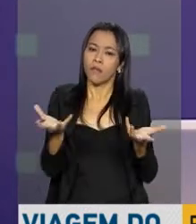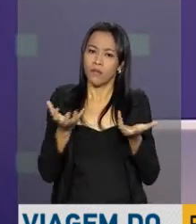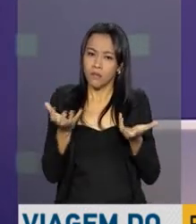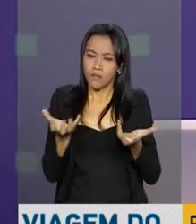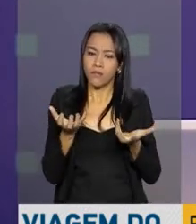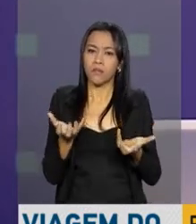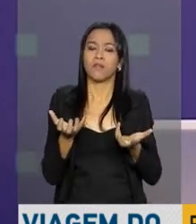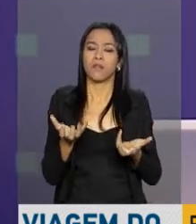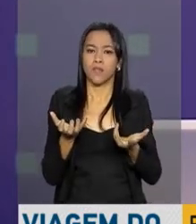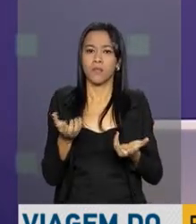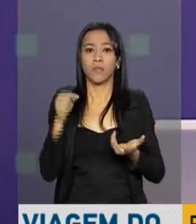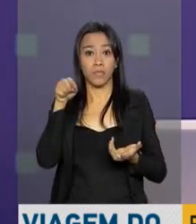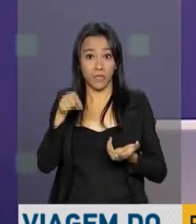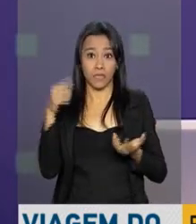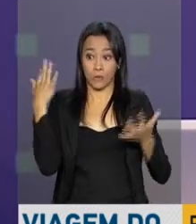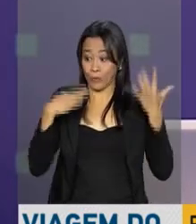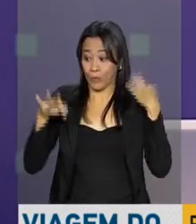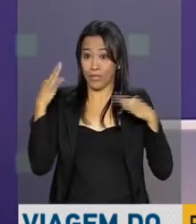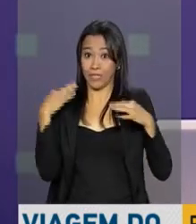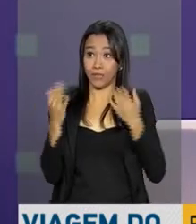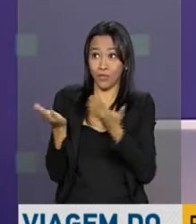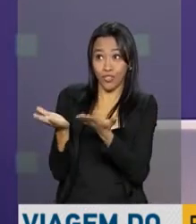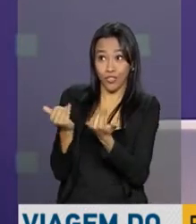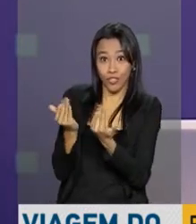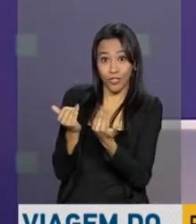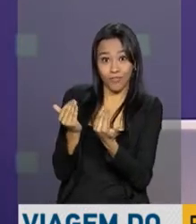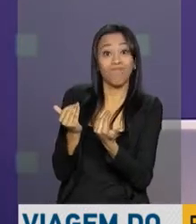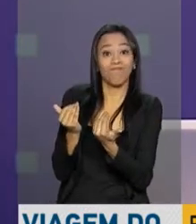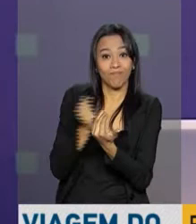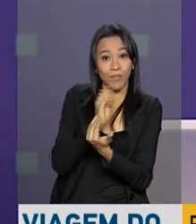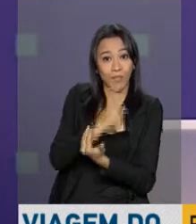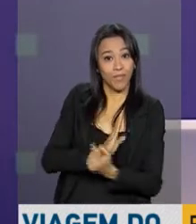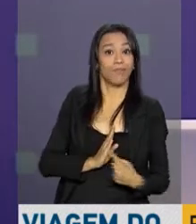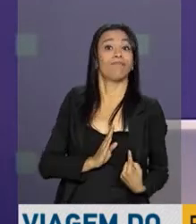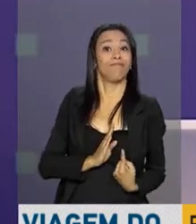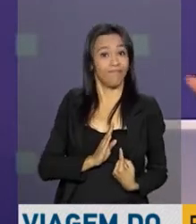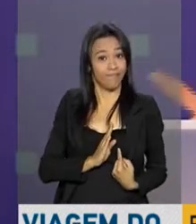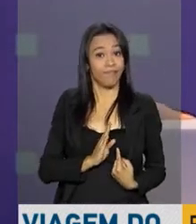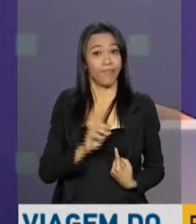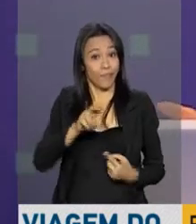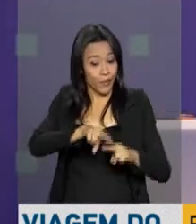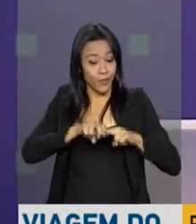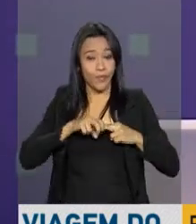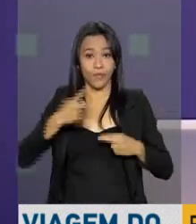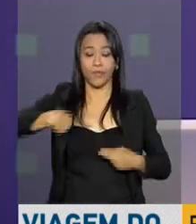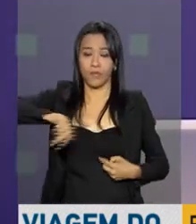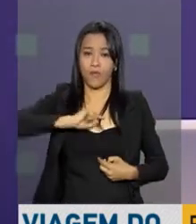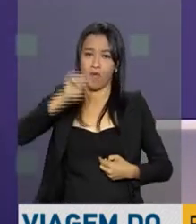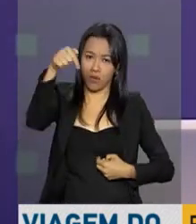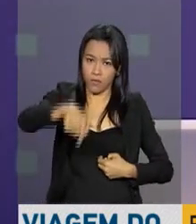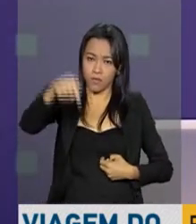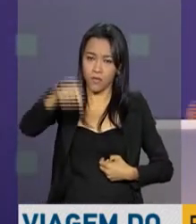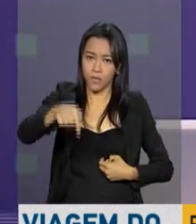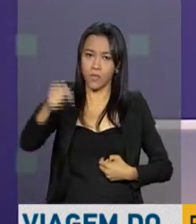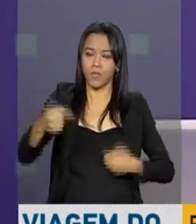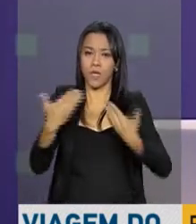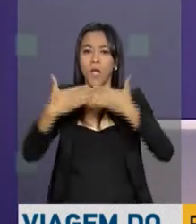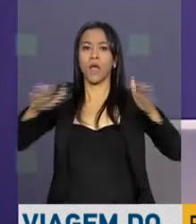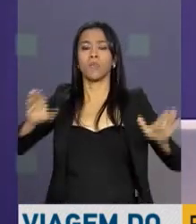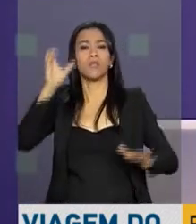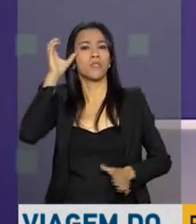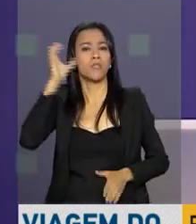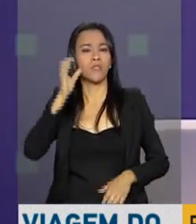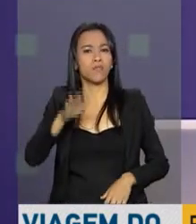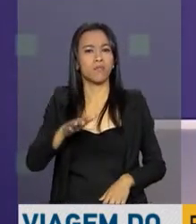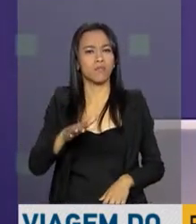boa parte desse turismo para o Brasil. Não é sem razão que estamos abrindo aqui na China cerca de